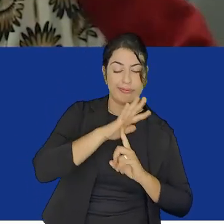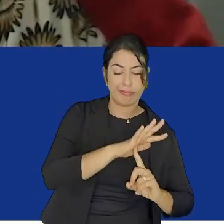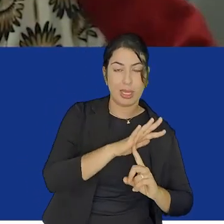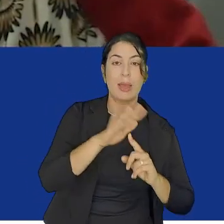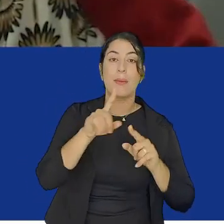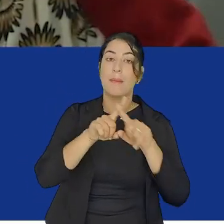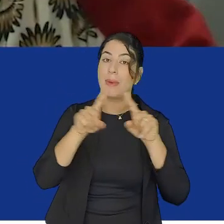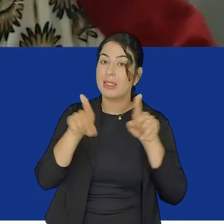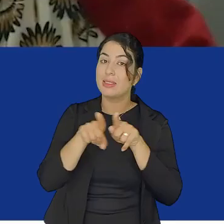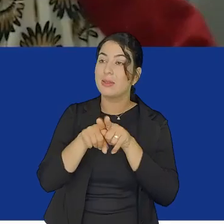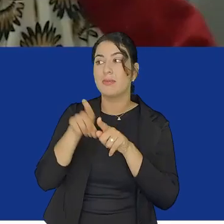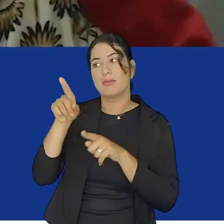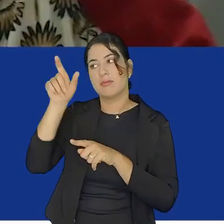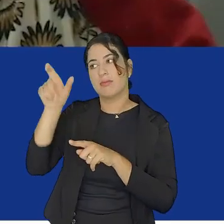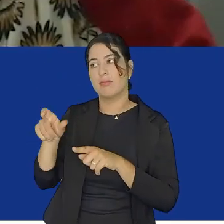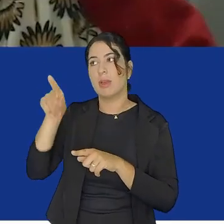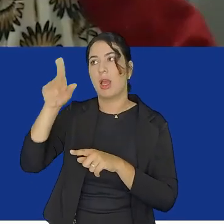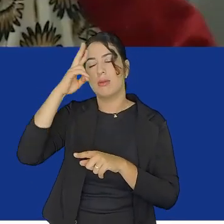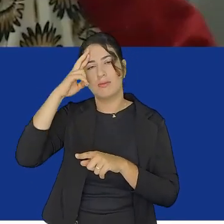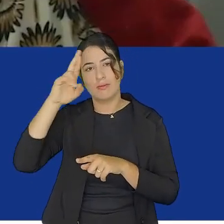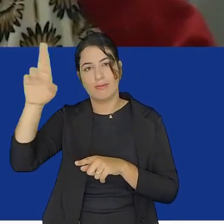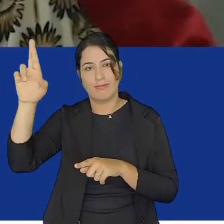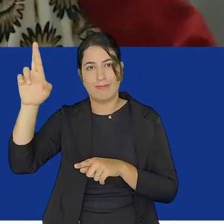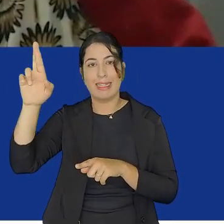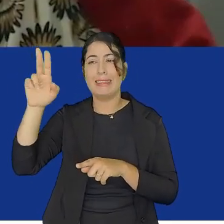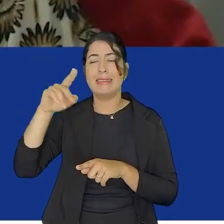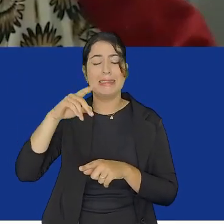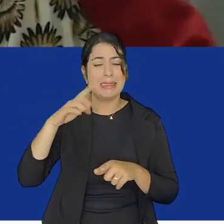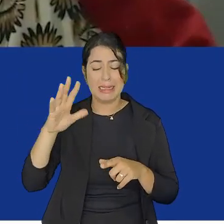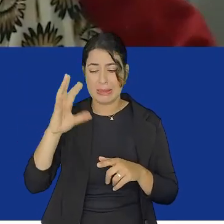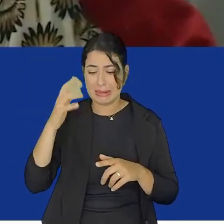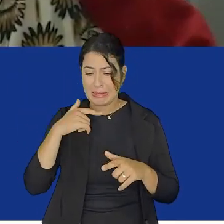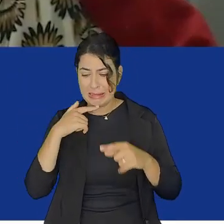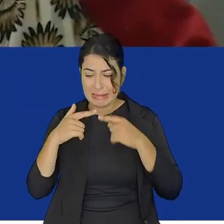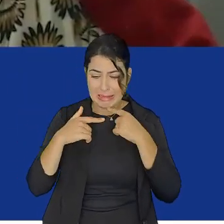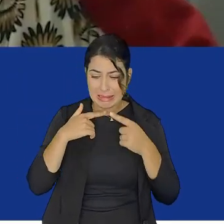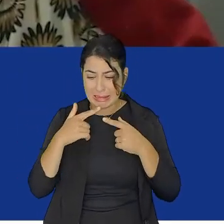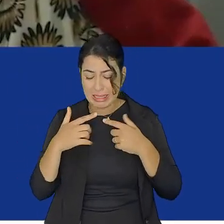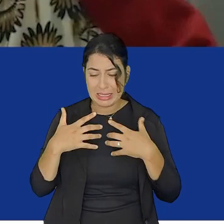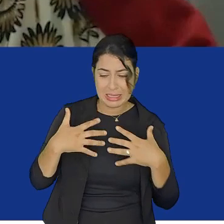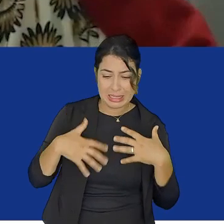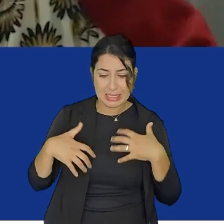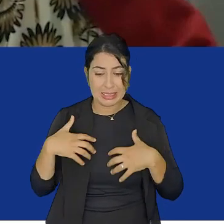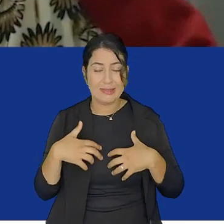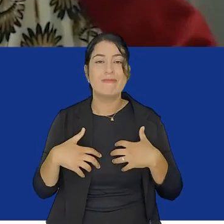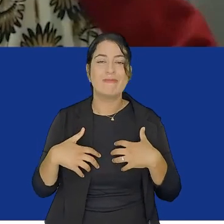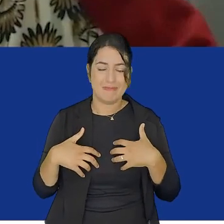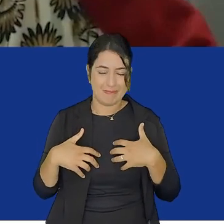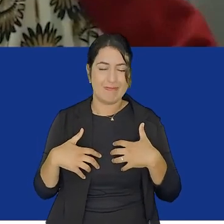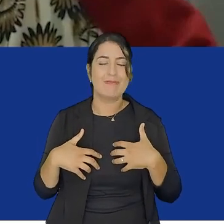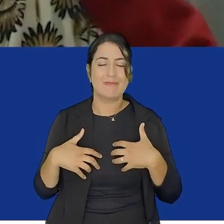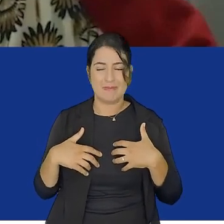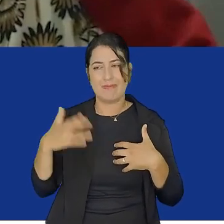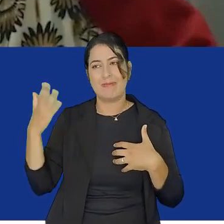quem está com dificuldade, para quem não está conseguindo lidar com uma situação, inclusive com esse medo, né? Porque quando surgem as comissões,